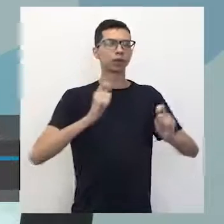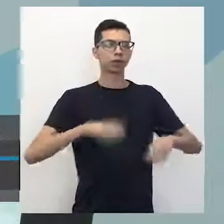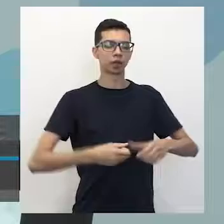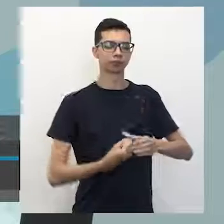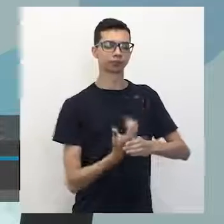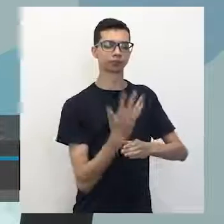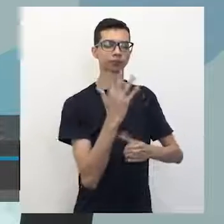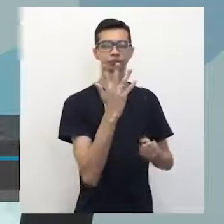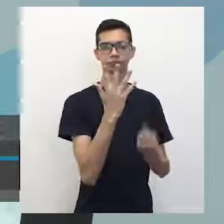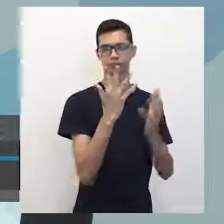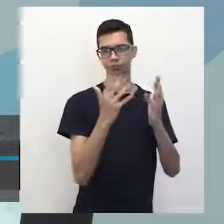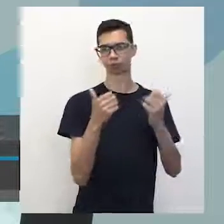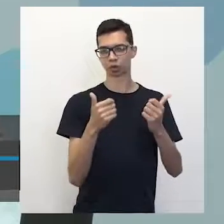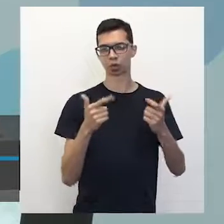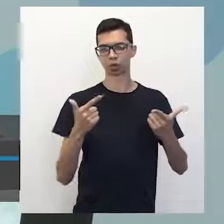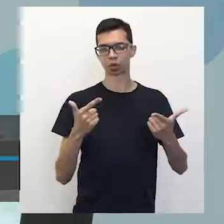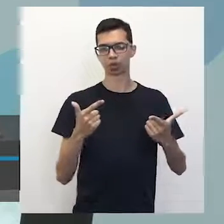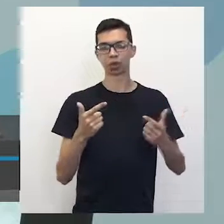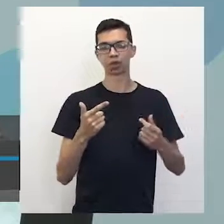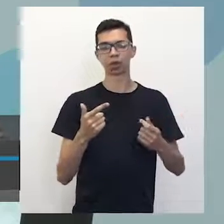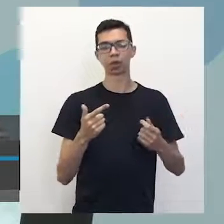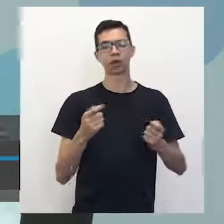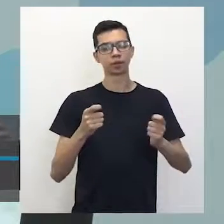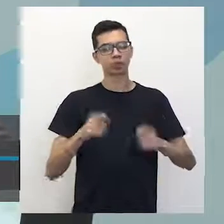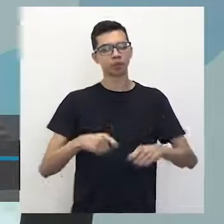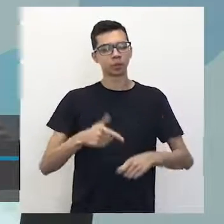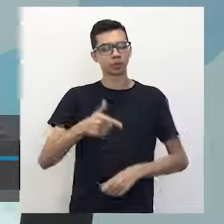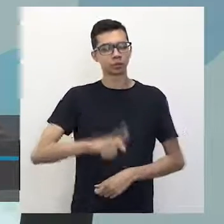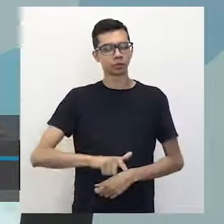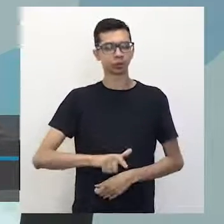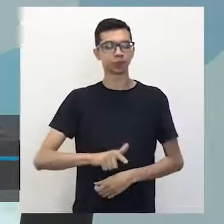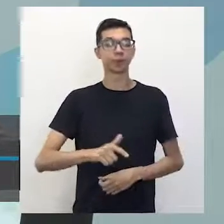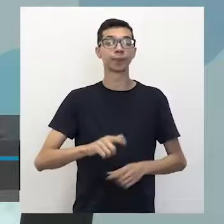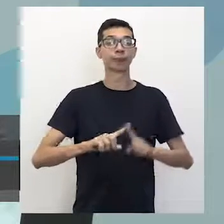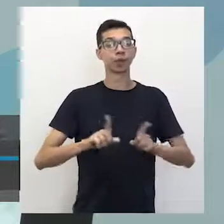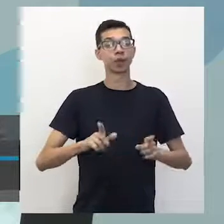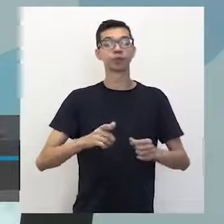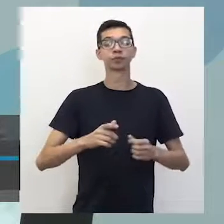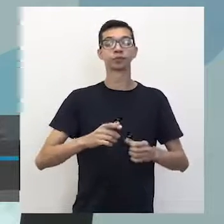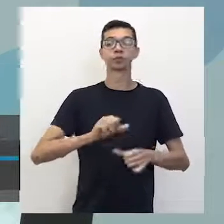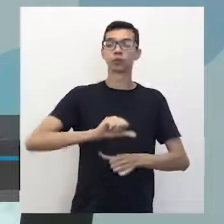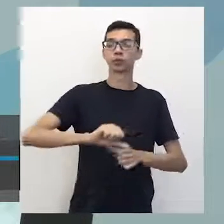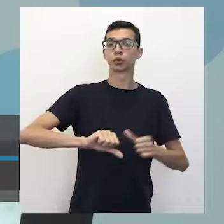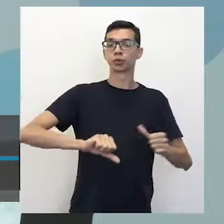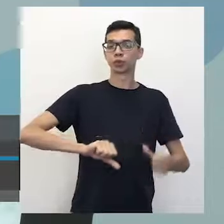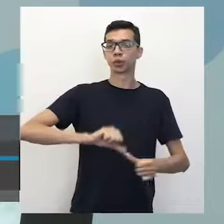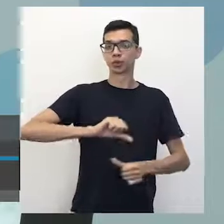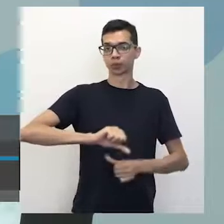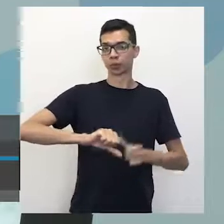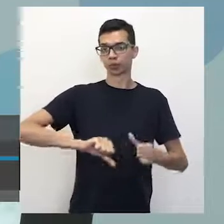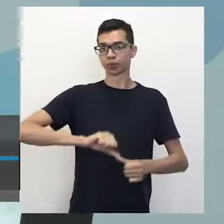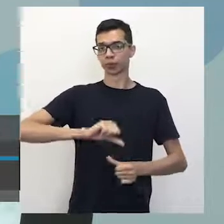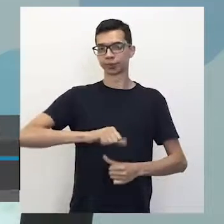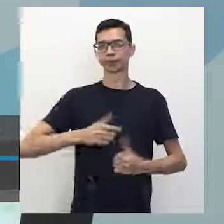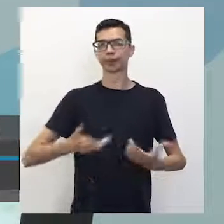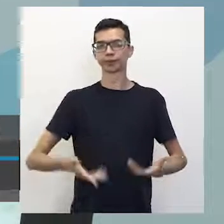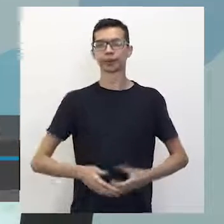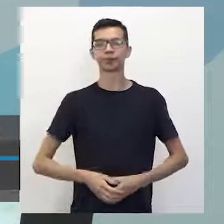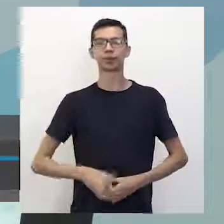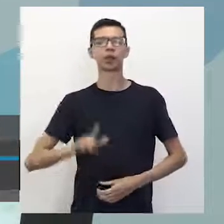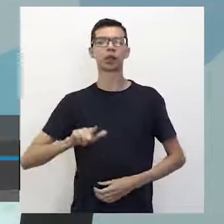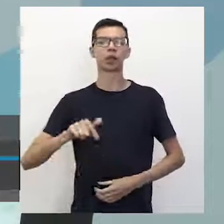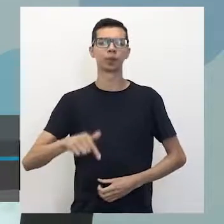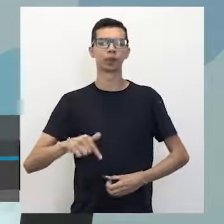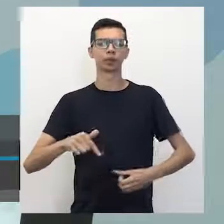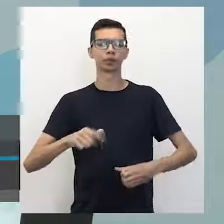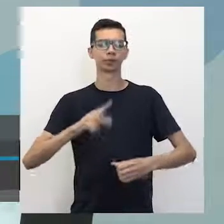ocorrer de forma revezada aí. Em relação às consequências, já a gente vai fazer uma leitura compartilhada que vai dar